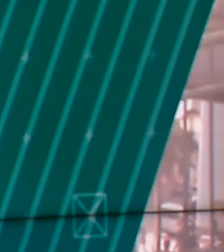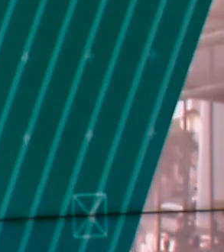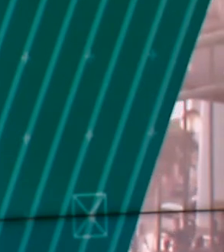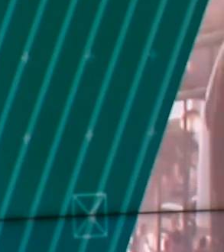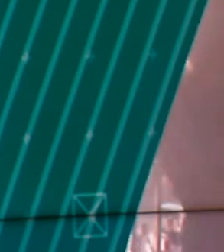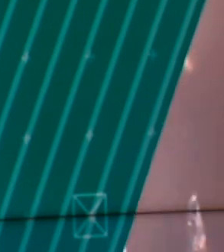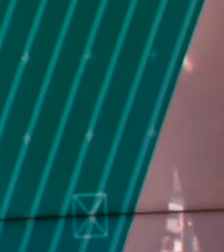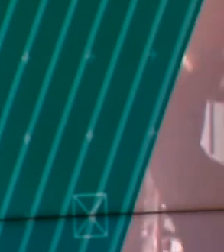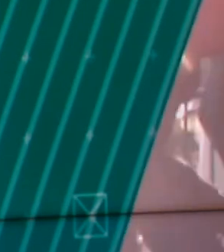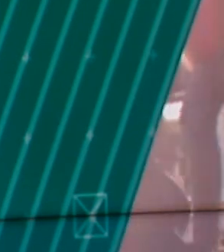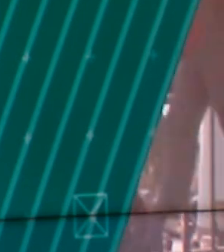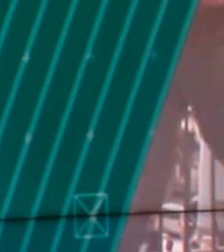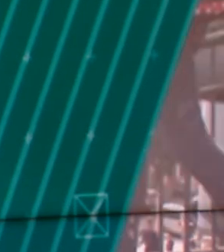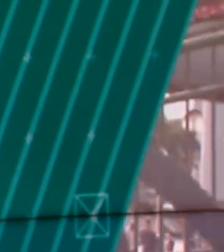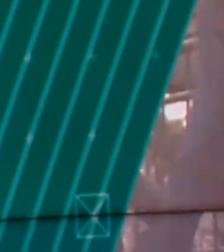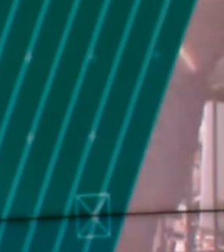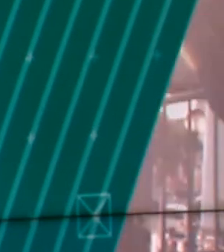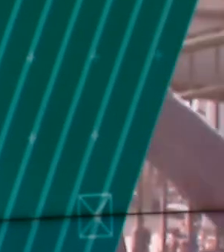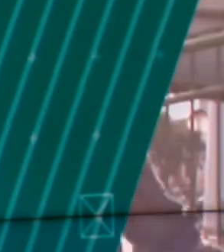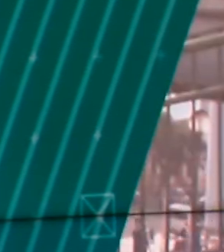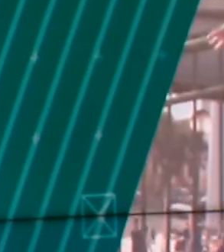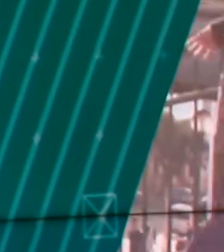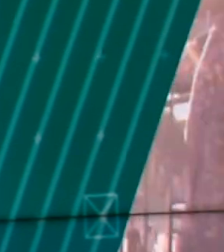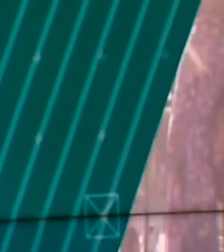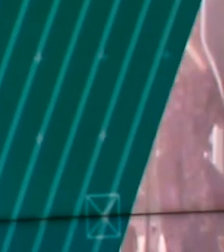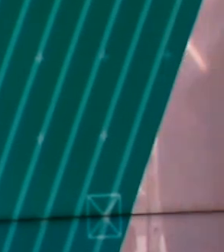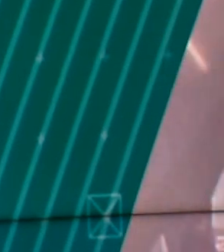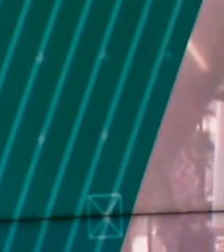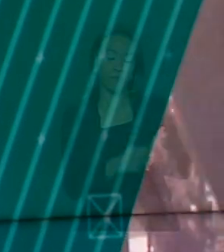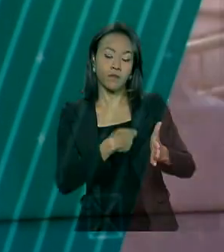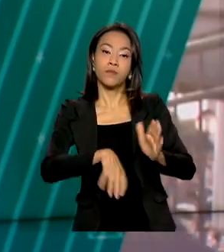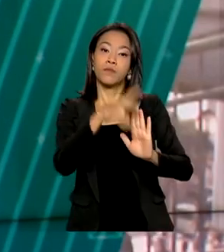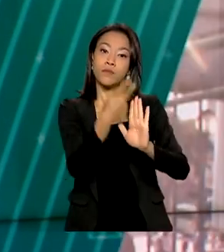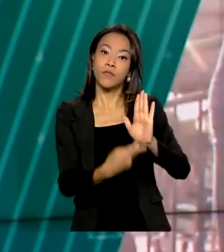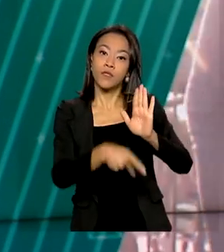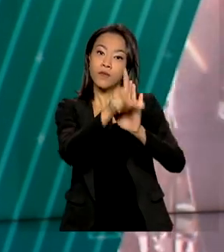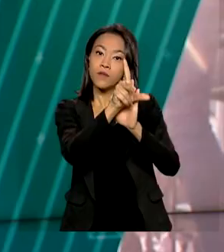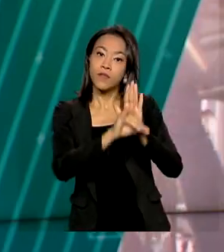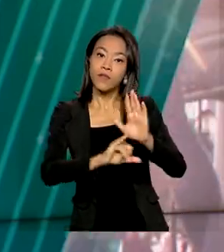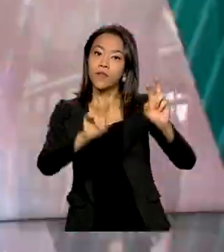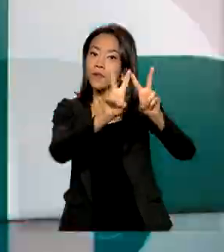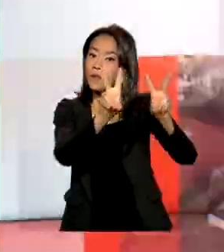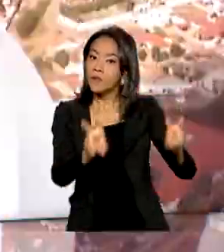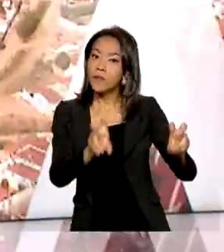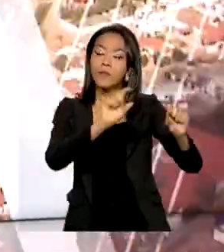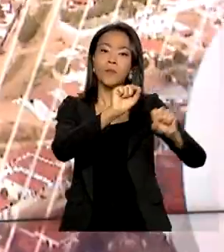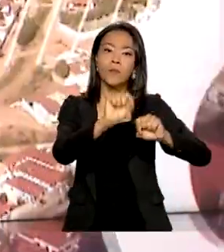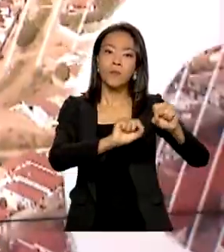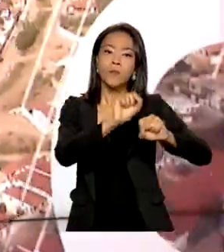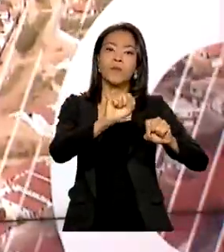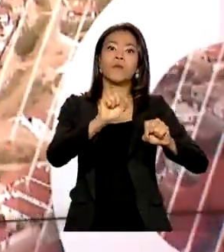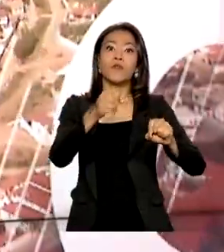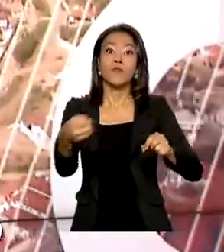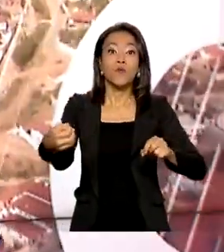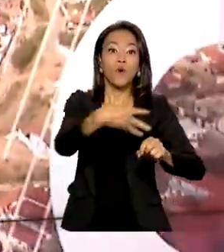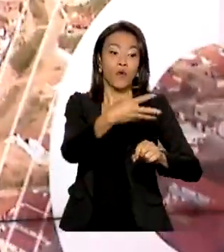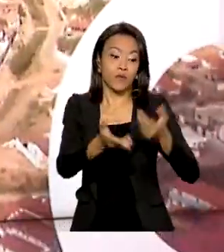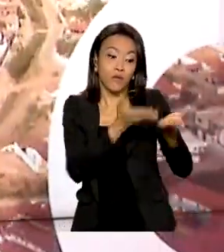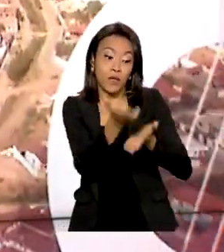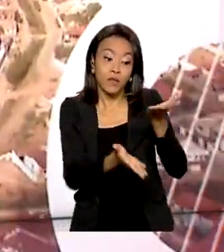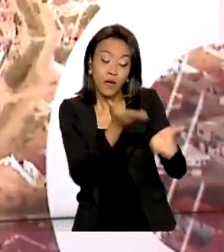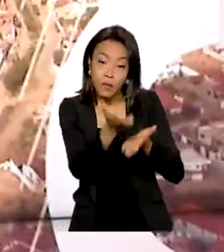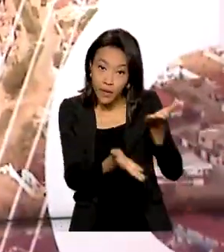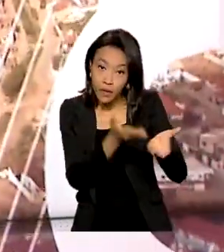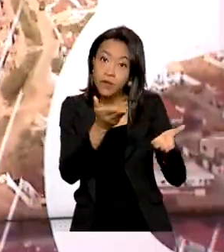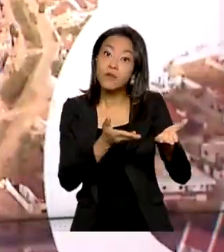E o presidente Jair Bolsonaro sancionou um projeto de lei de conversão que amplia a cobertura de novos tratamentos pelos